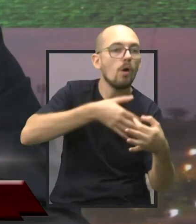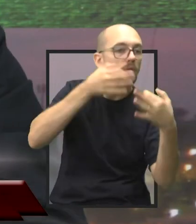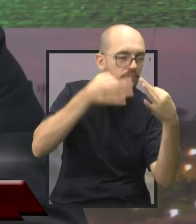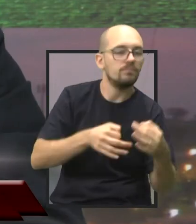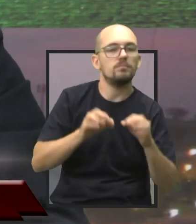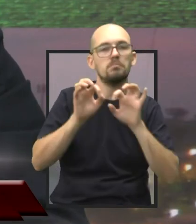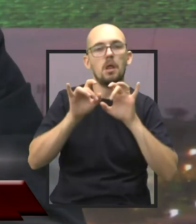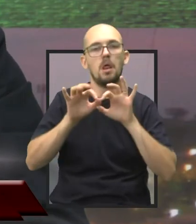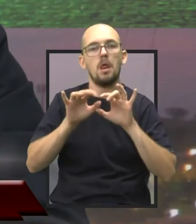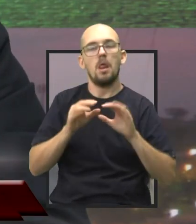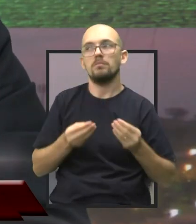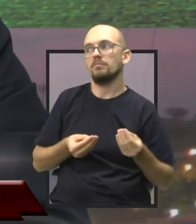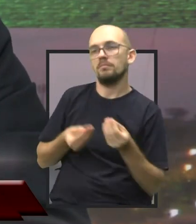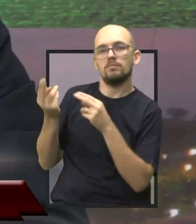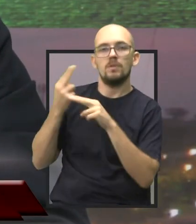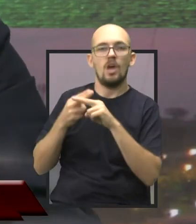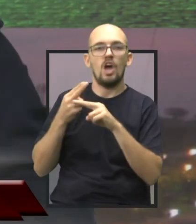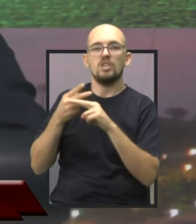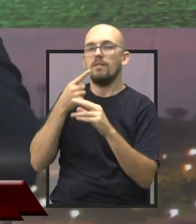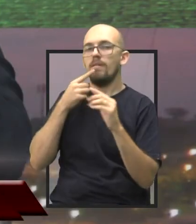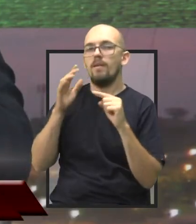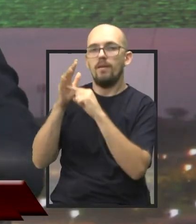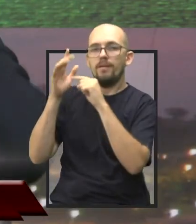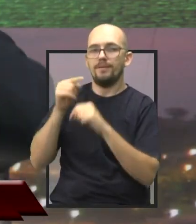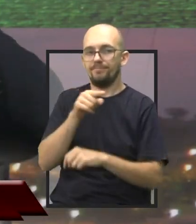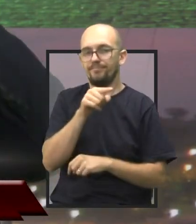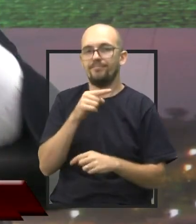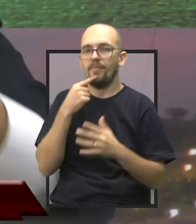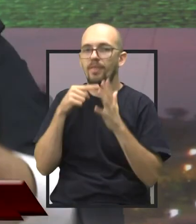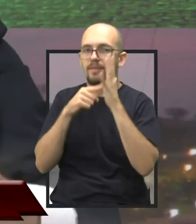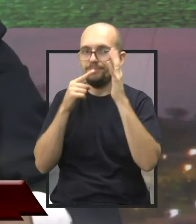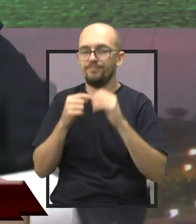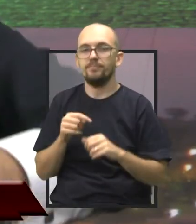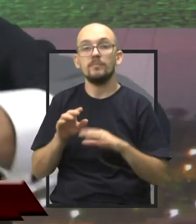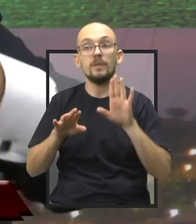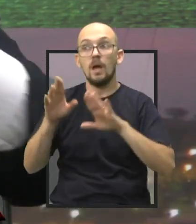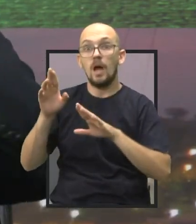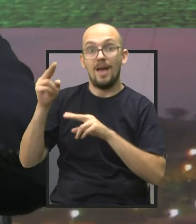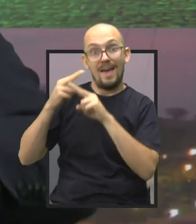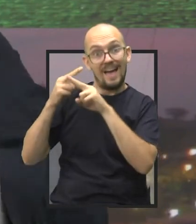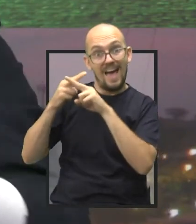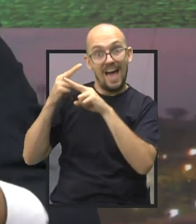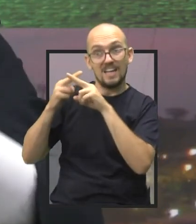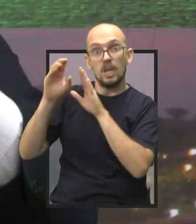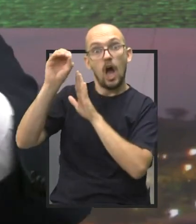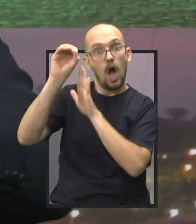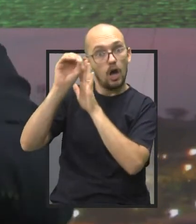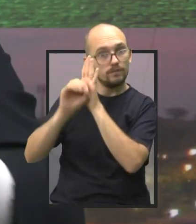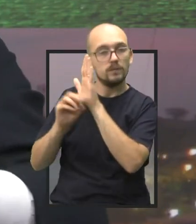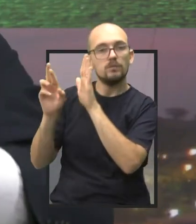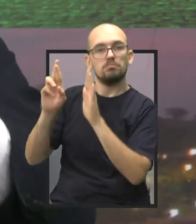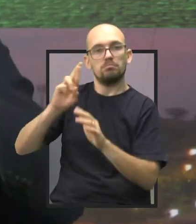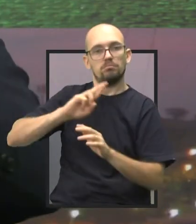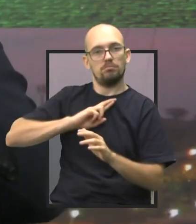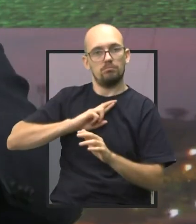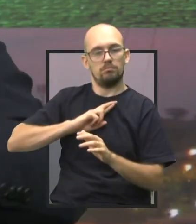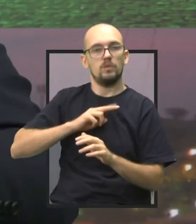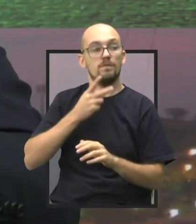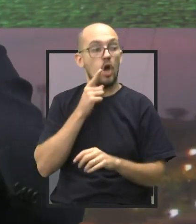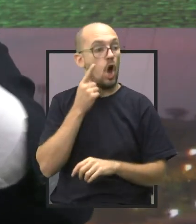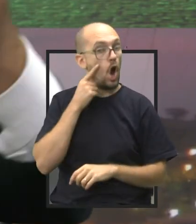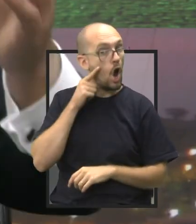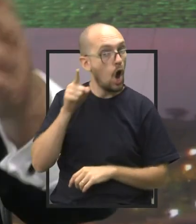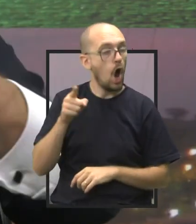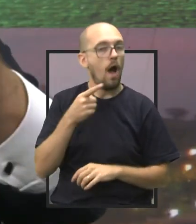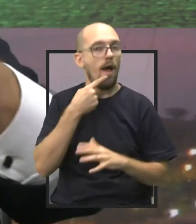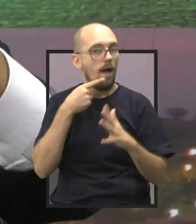para a Caixa Econômica Federal. Às vezes a Caixa manda ofício para a gente, falou, olha, tive a denúncia aqui do fulano de